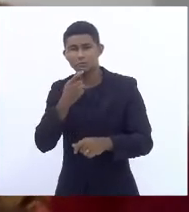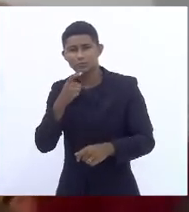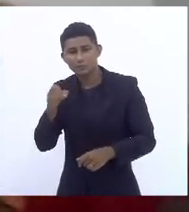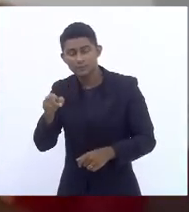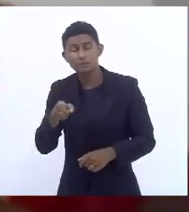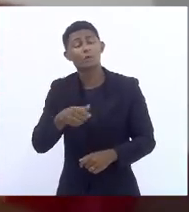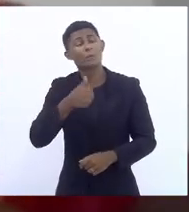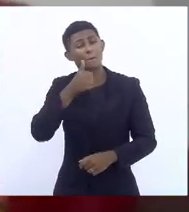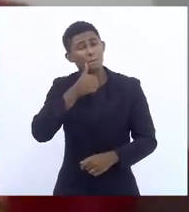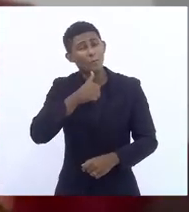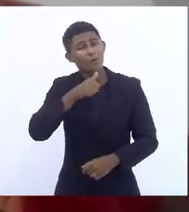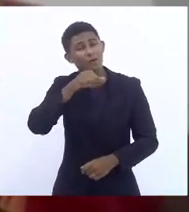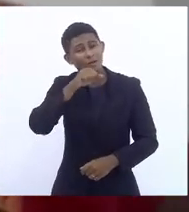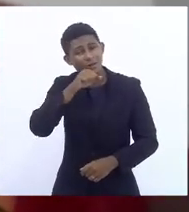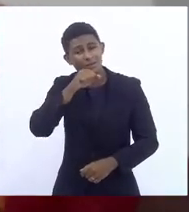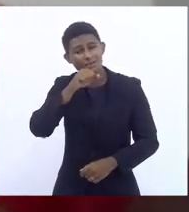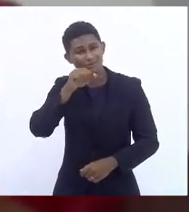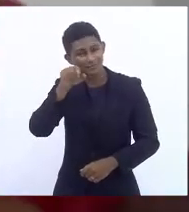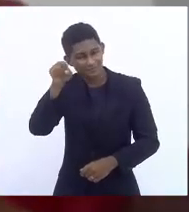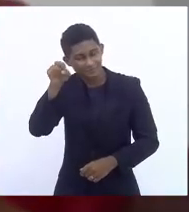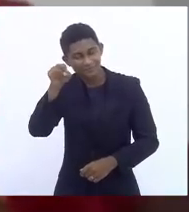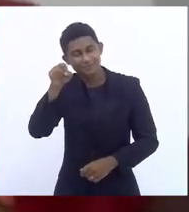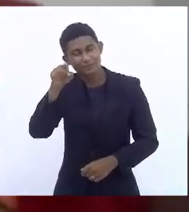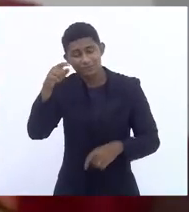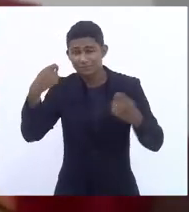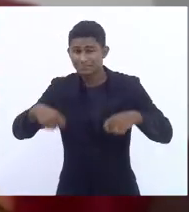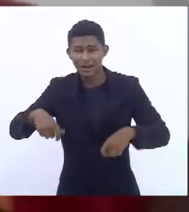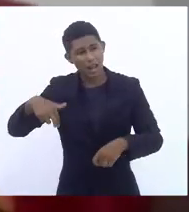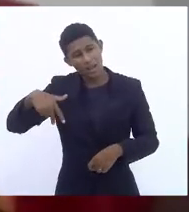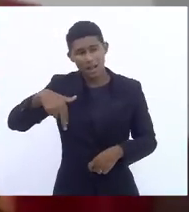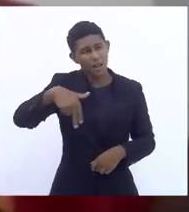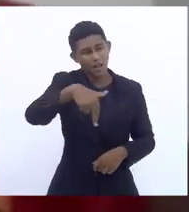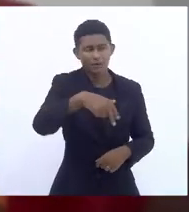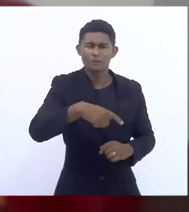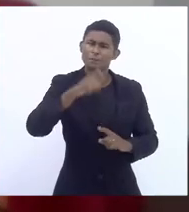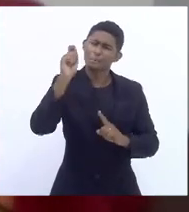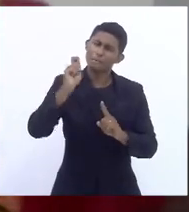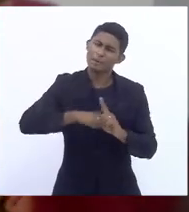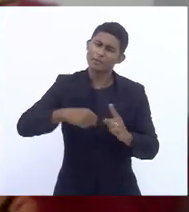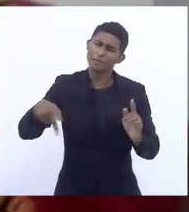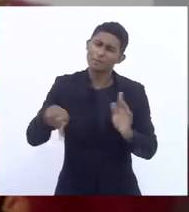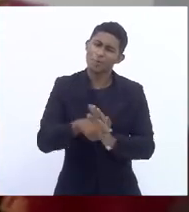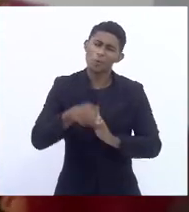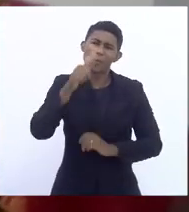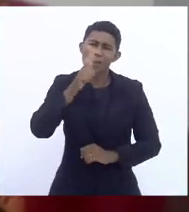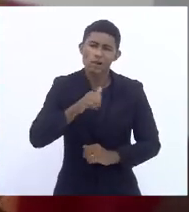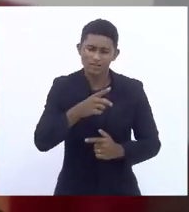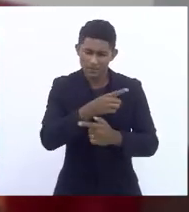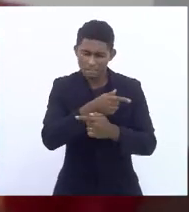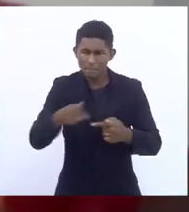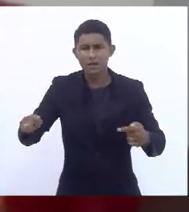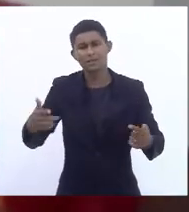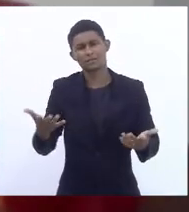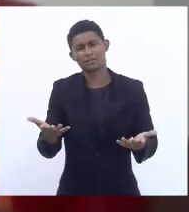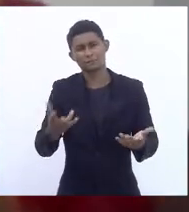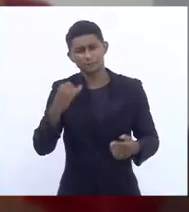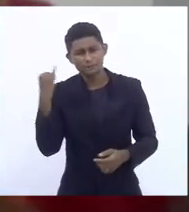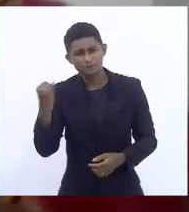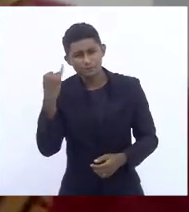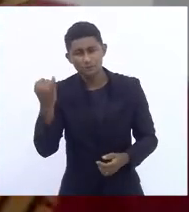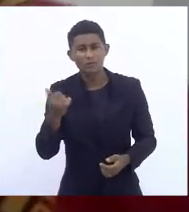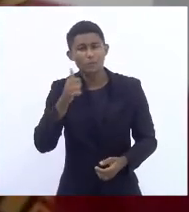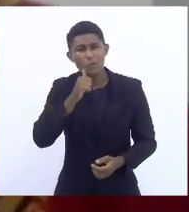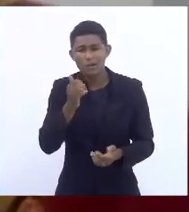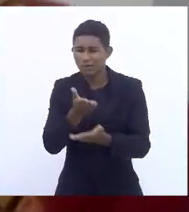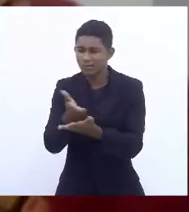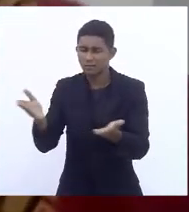peregrinando, presidente. Então, nesse mês da mulher, nessa semana em que a gente reivindica ainda mais a dignidade para a vida das mulheres, pensando que isso